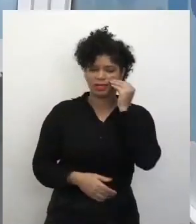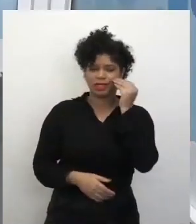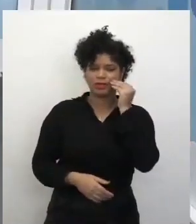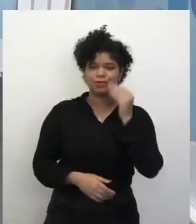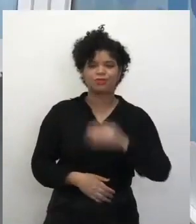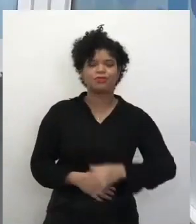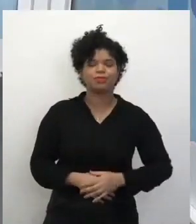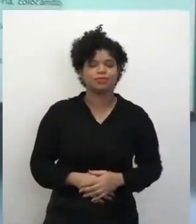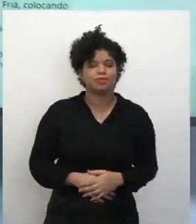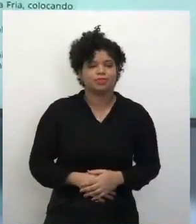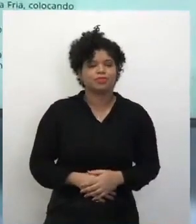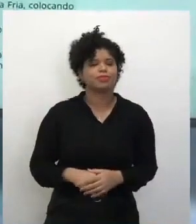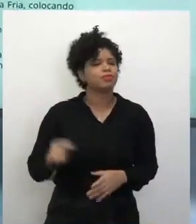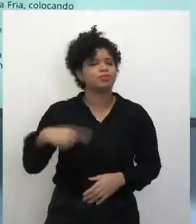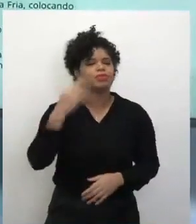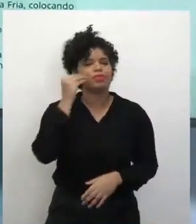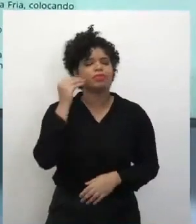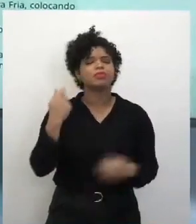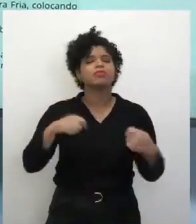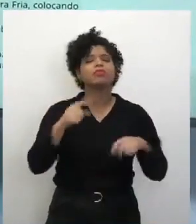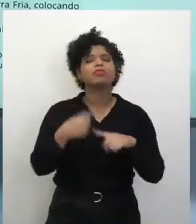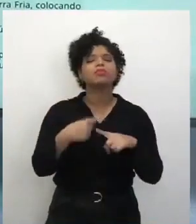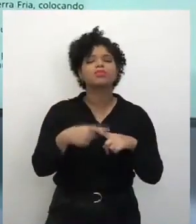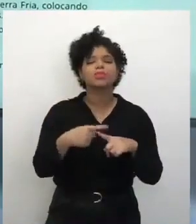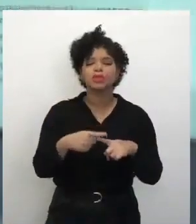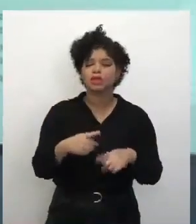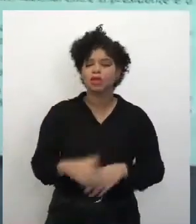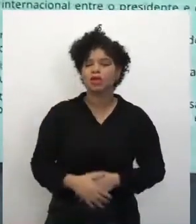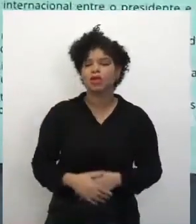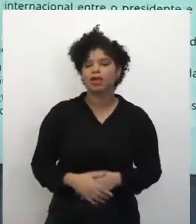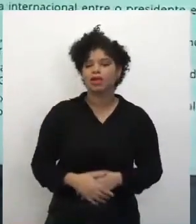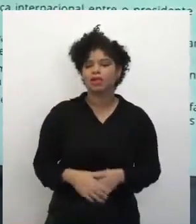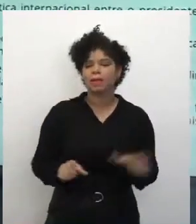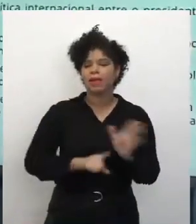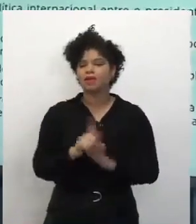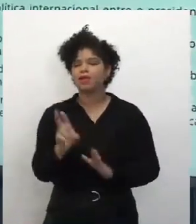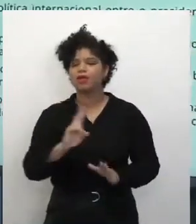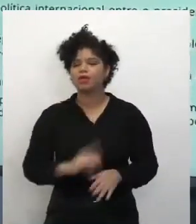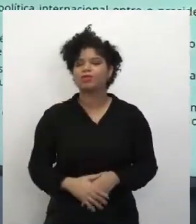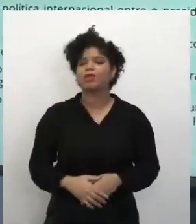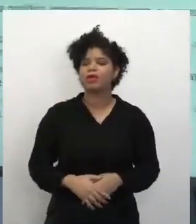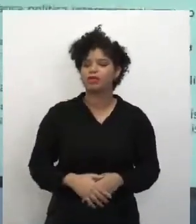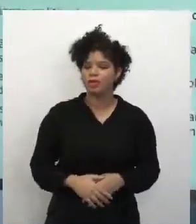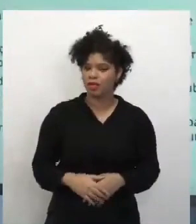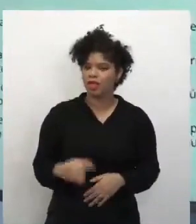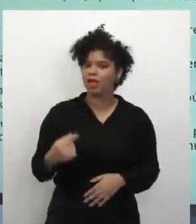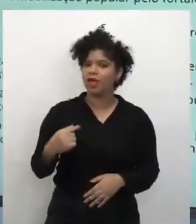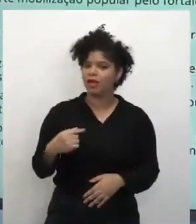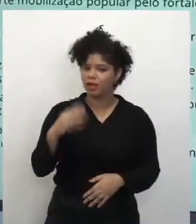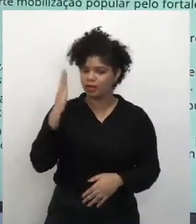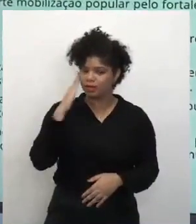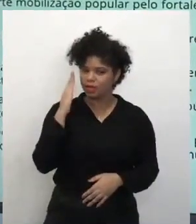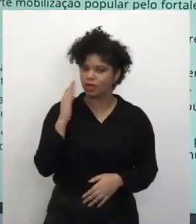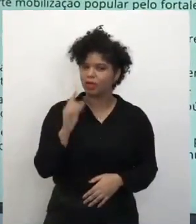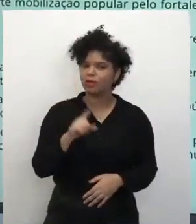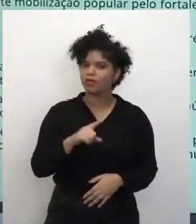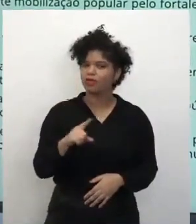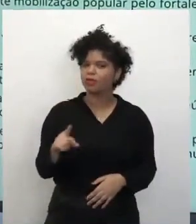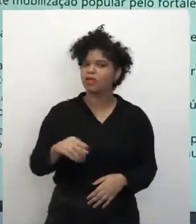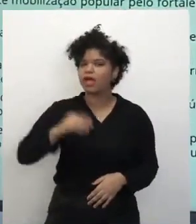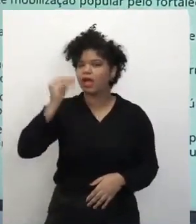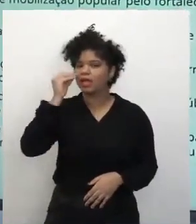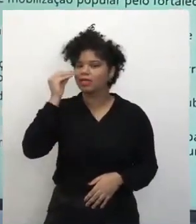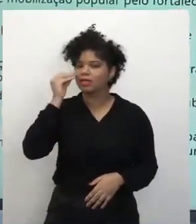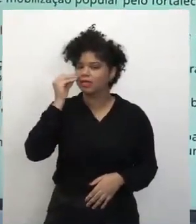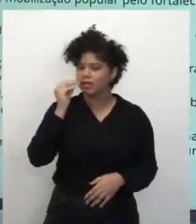certo porque a gente tem que fazer um simuladão porque tem muito alumínio tem muito aluninha meu respeito para os caras que